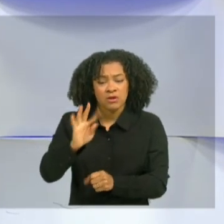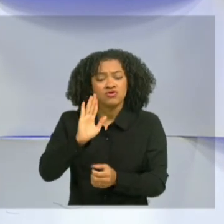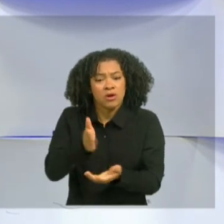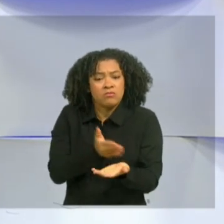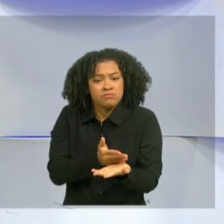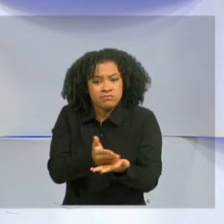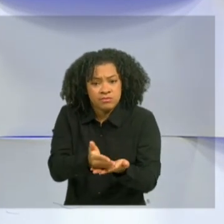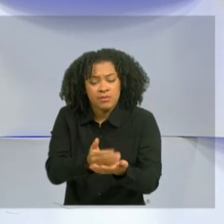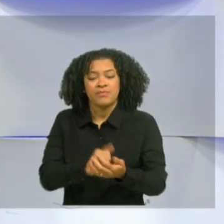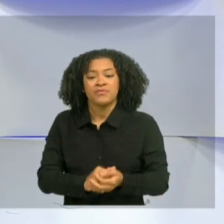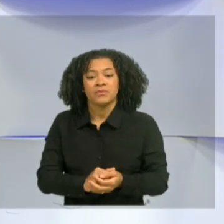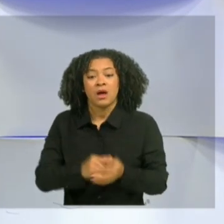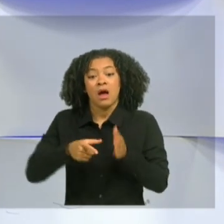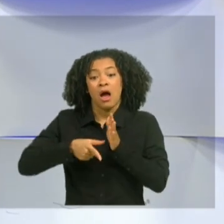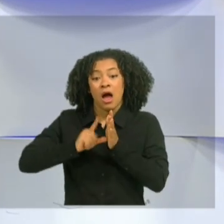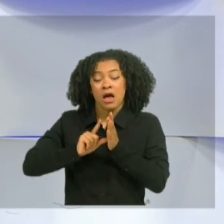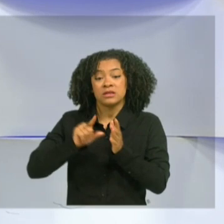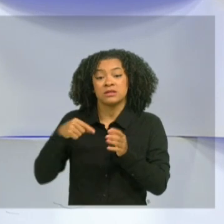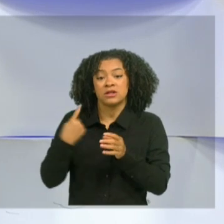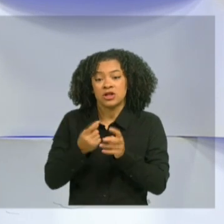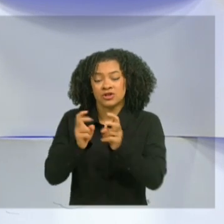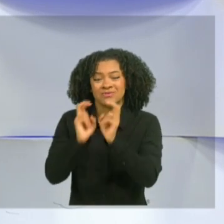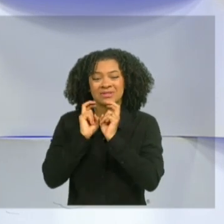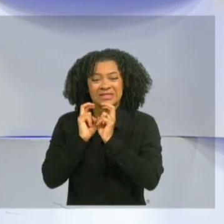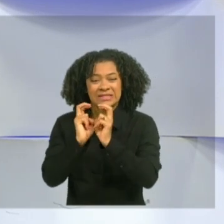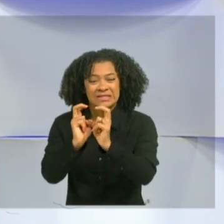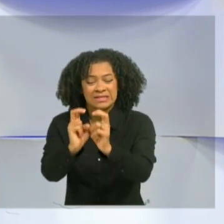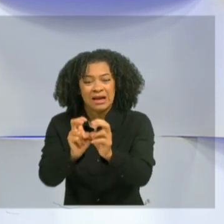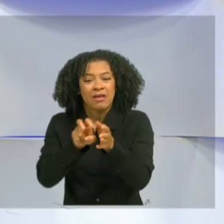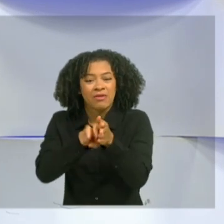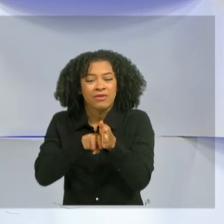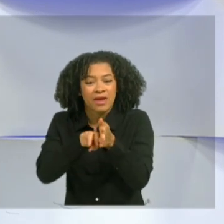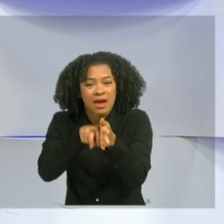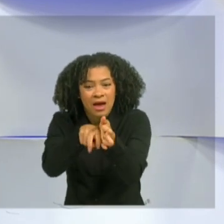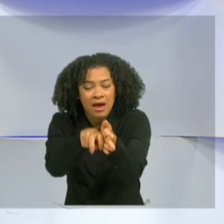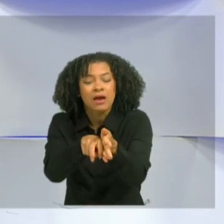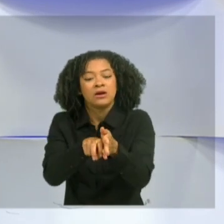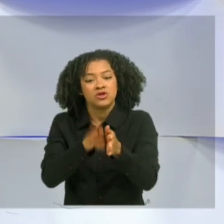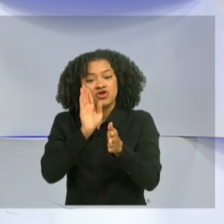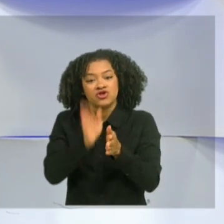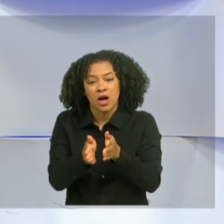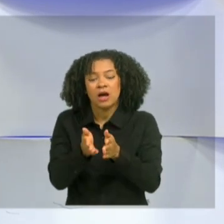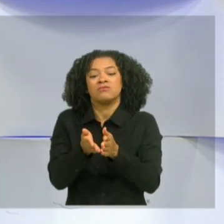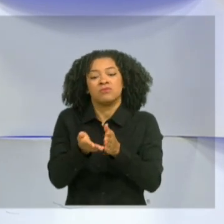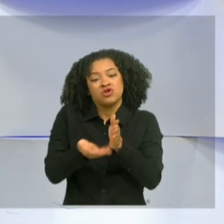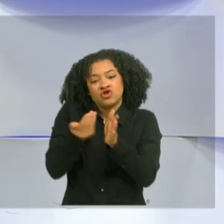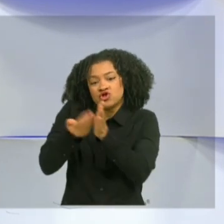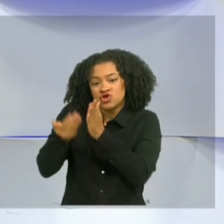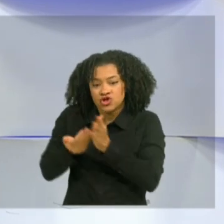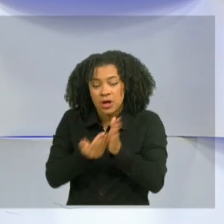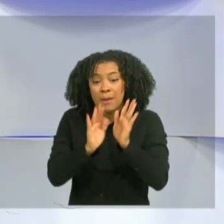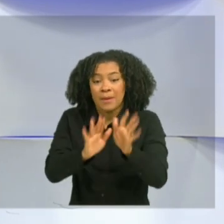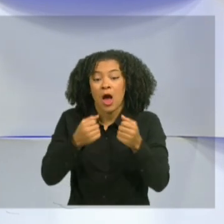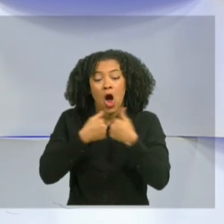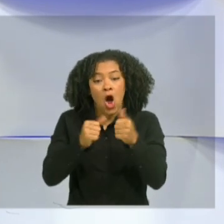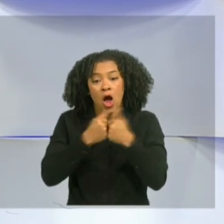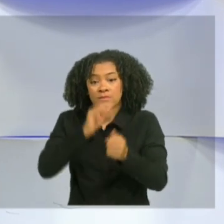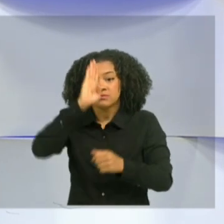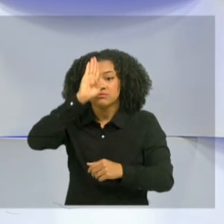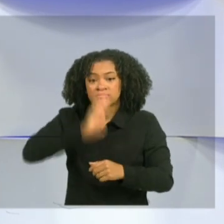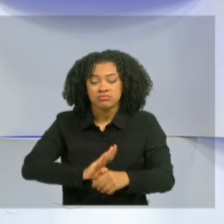dado quando retiramos ali os trens ônibus gratuito são nove circulando portanto não há uma desassistência